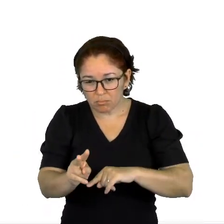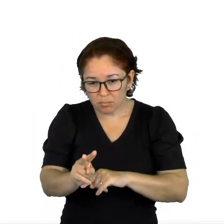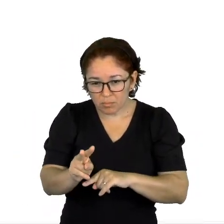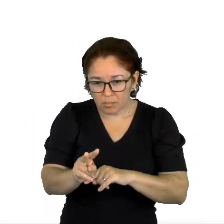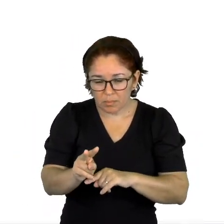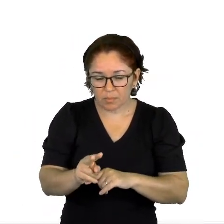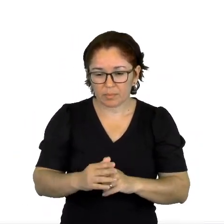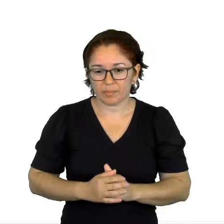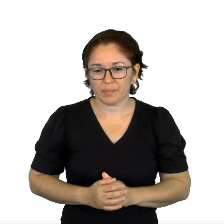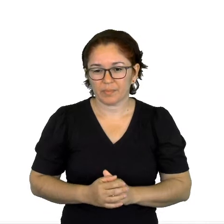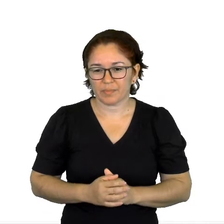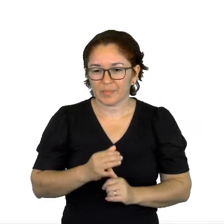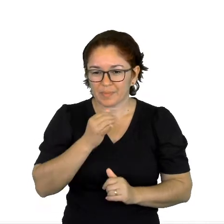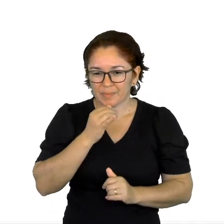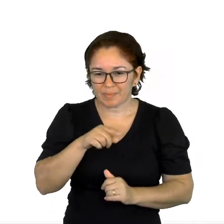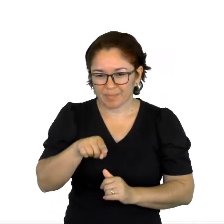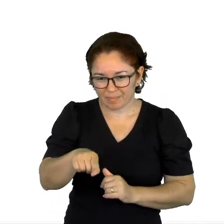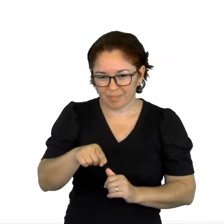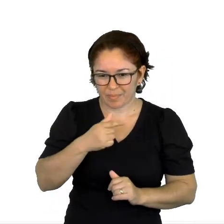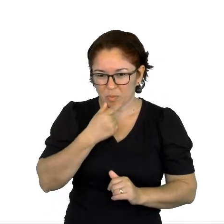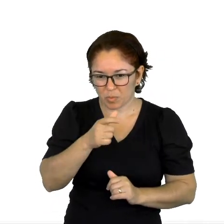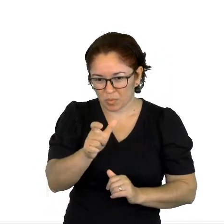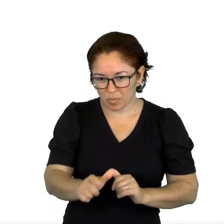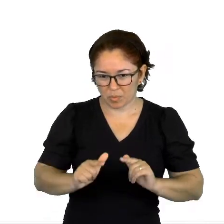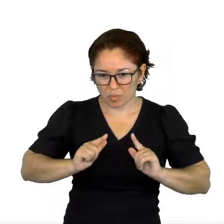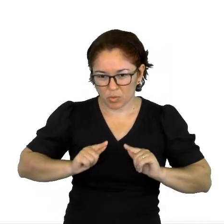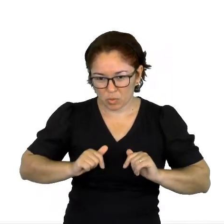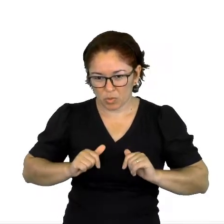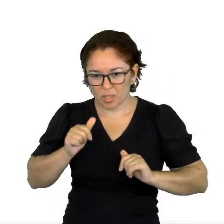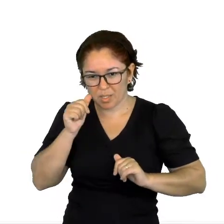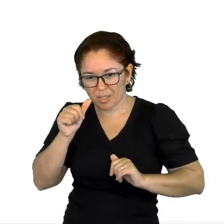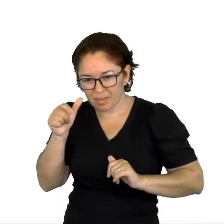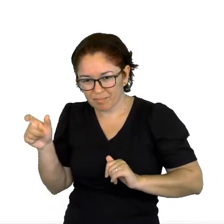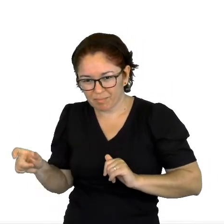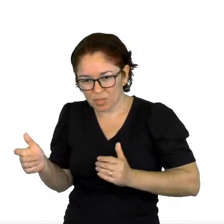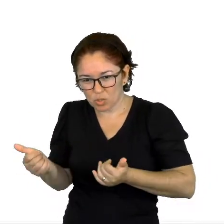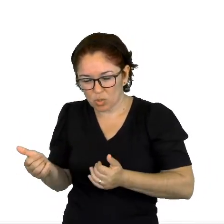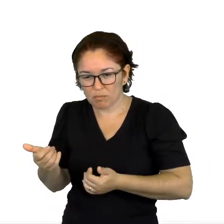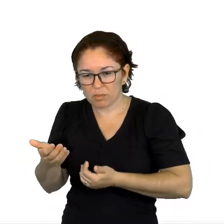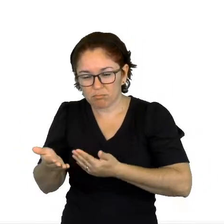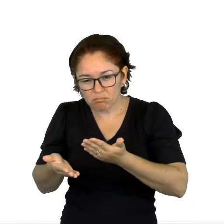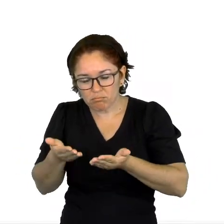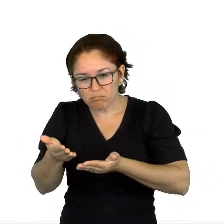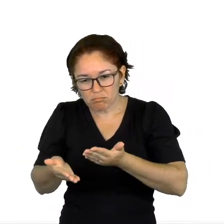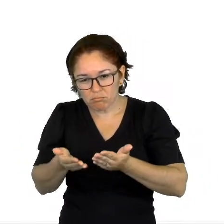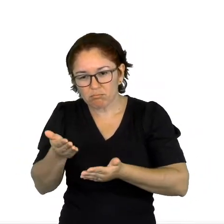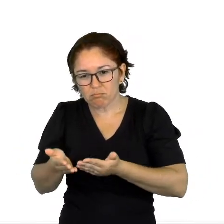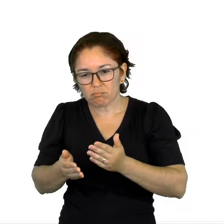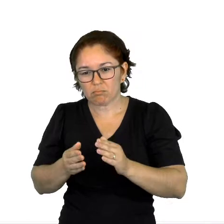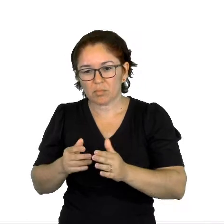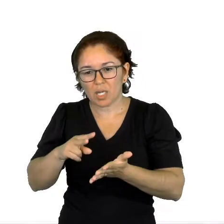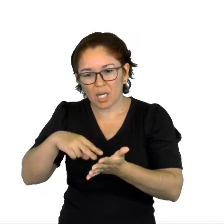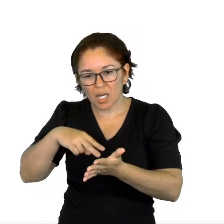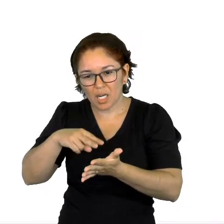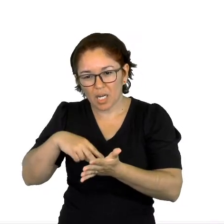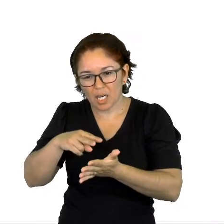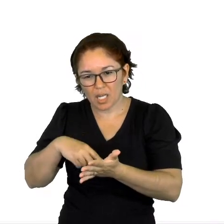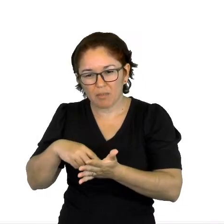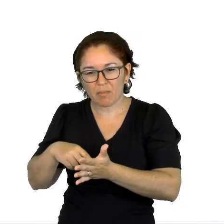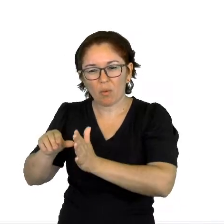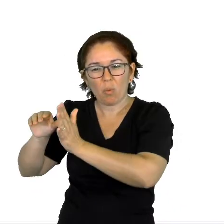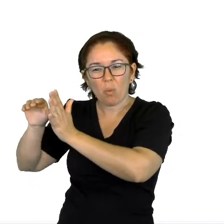morador, lendo histórias de obras retiradas sem permissão da biblioteca do prefeito, a qual